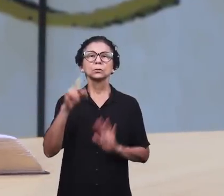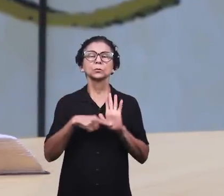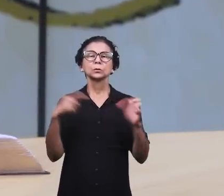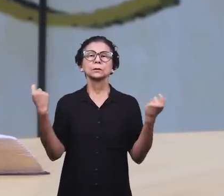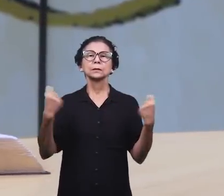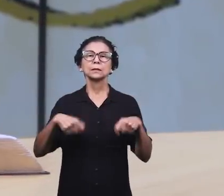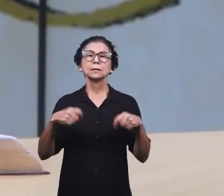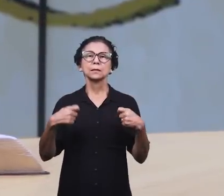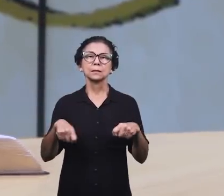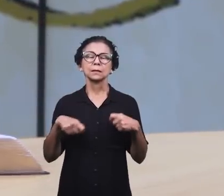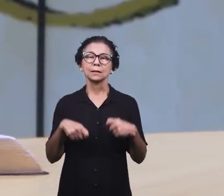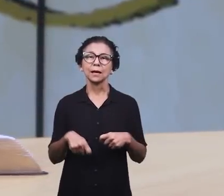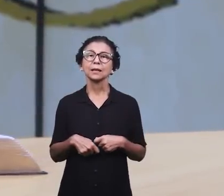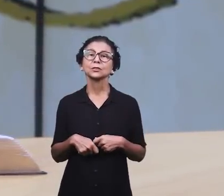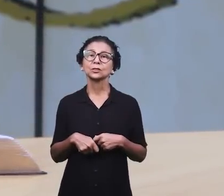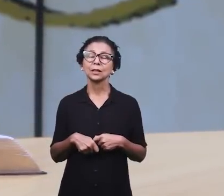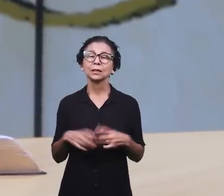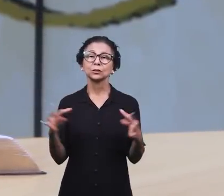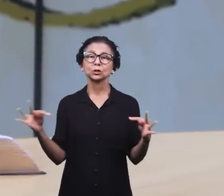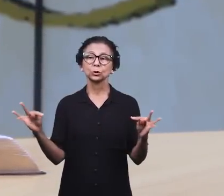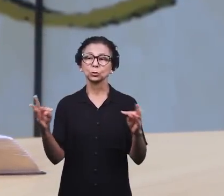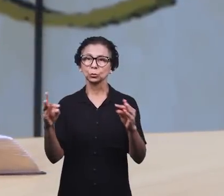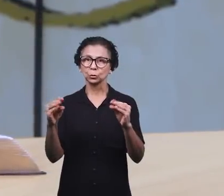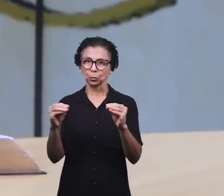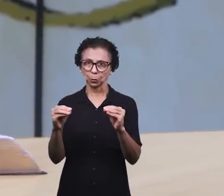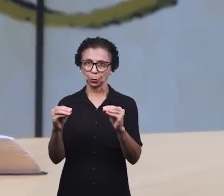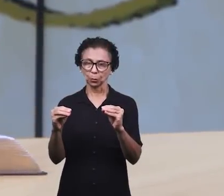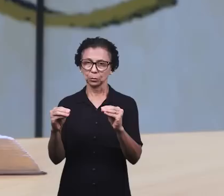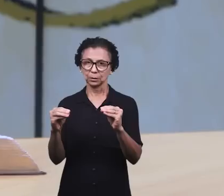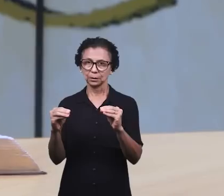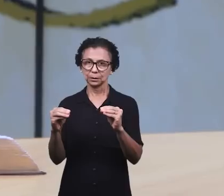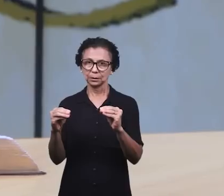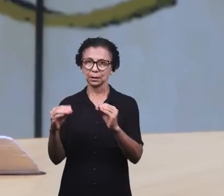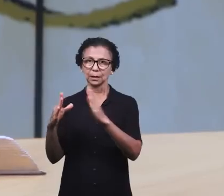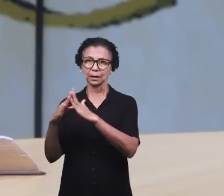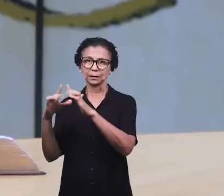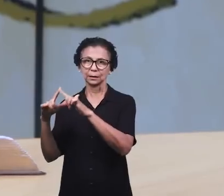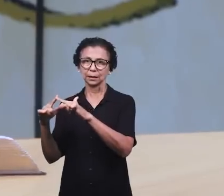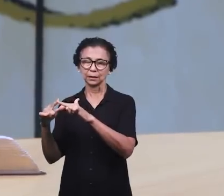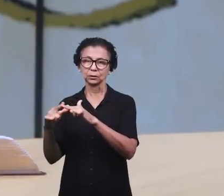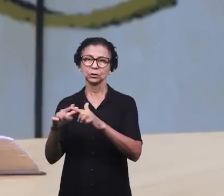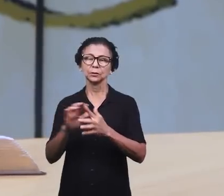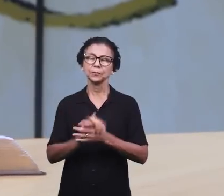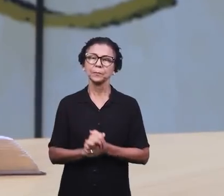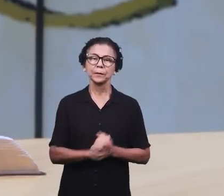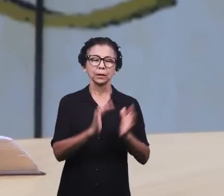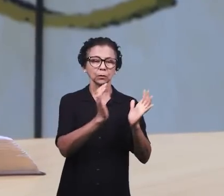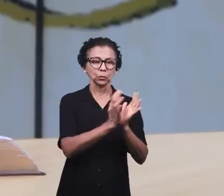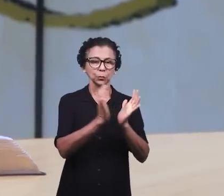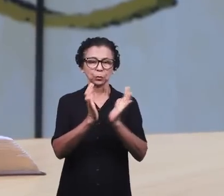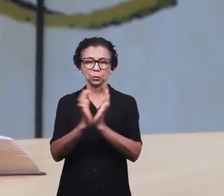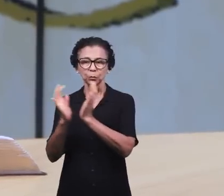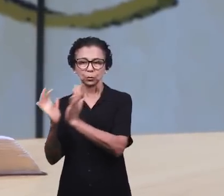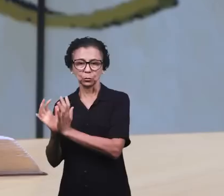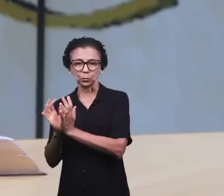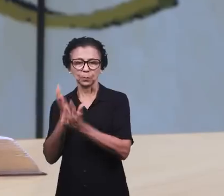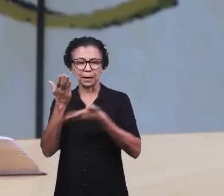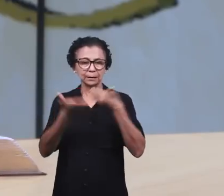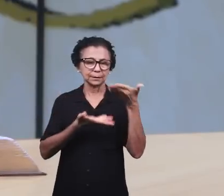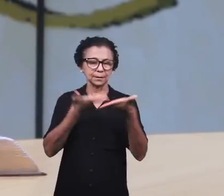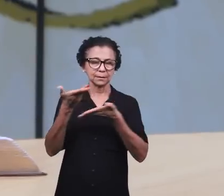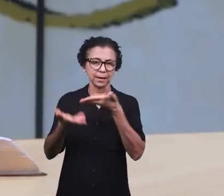dividir a igreja em grupos de assistência, né? Então cada dia de culto tem um grupo de assistência que é responsável pelo culto. Aí é